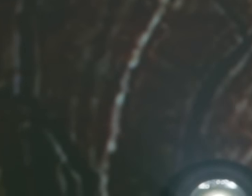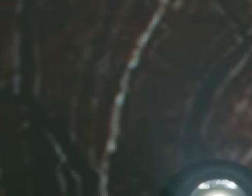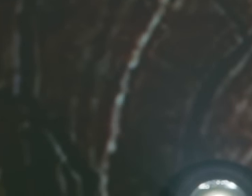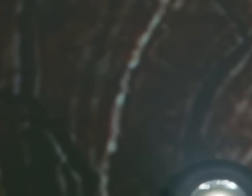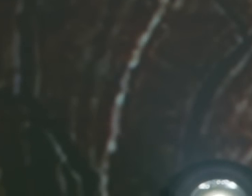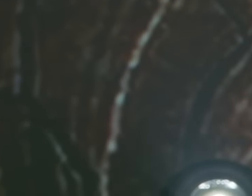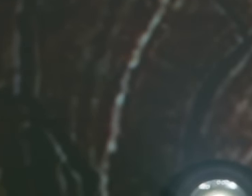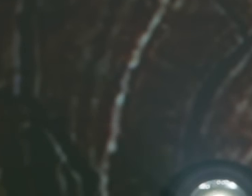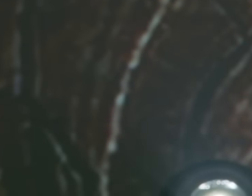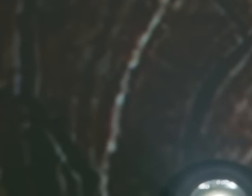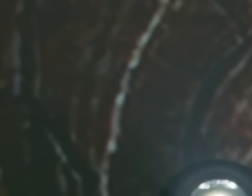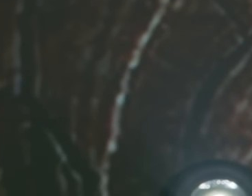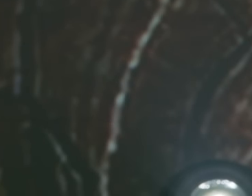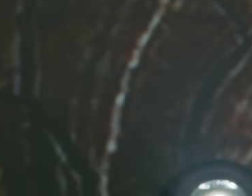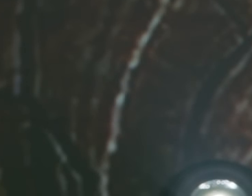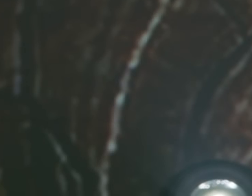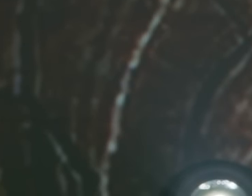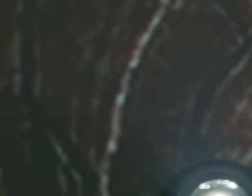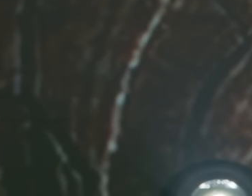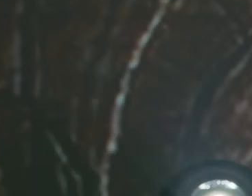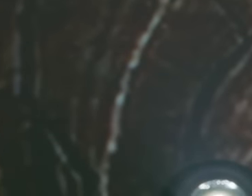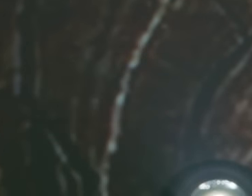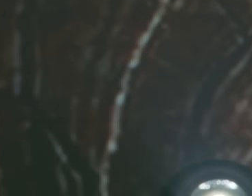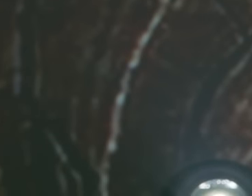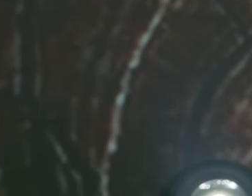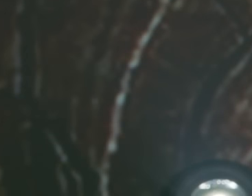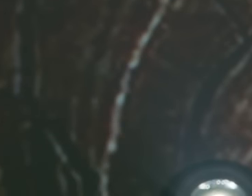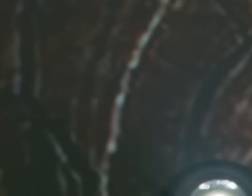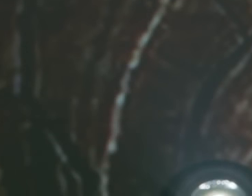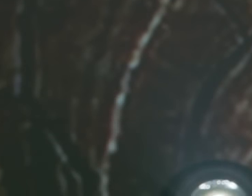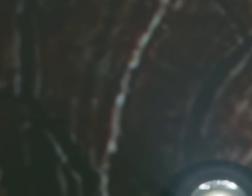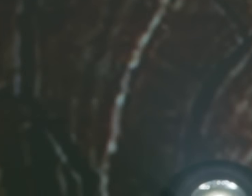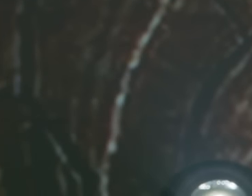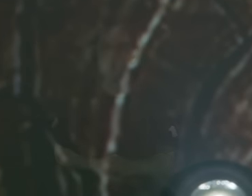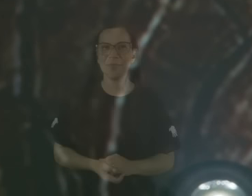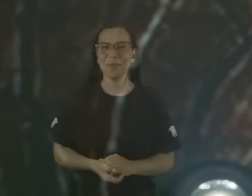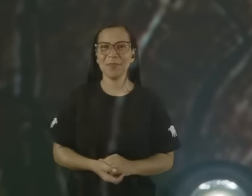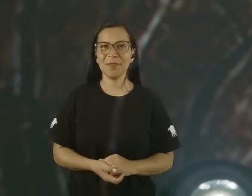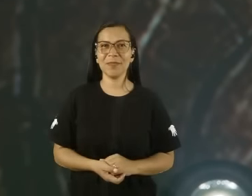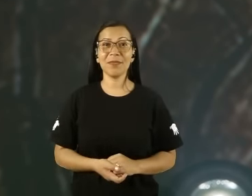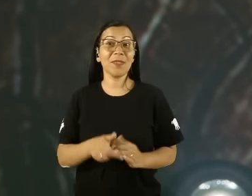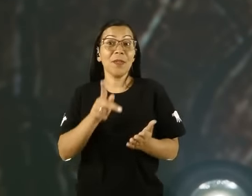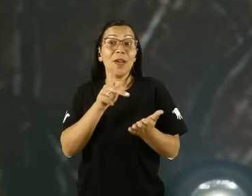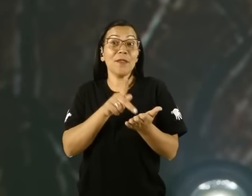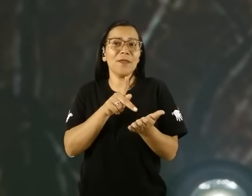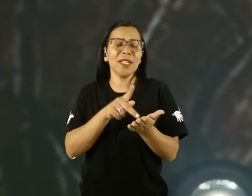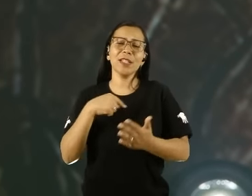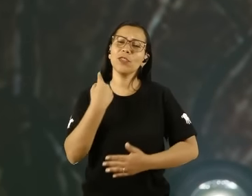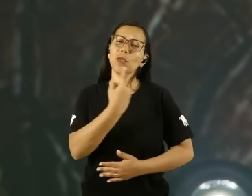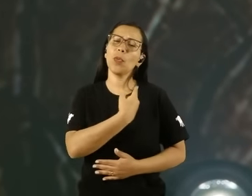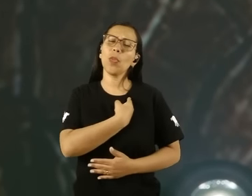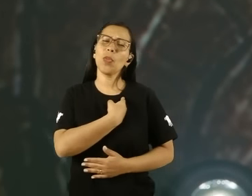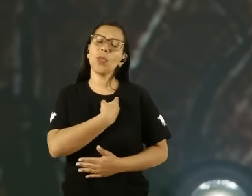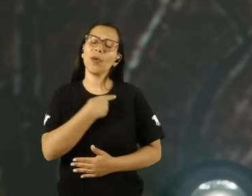conversar, para desabafar. Mas, de repente, esse amigo não está mais lá. A verdade é que todos nós temos um